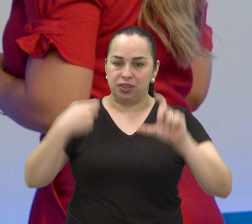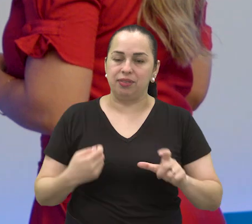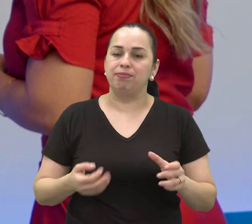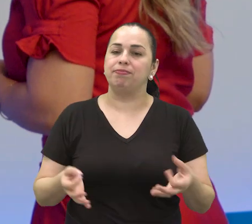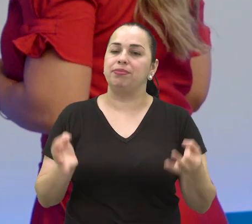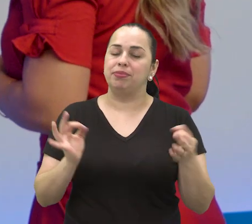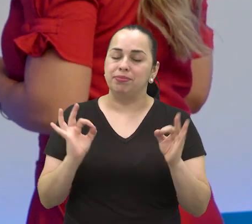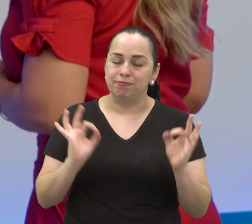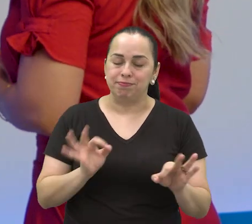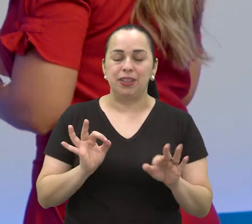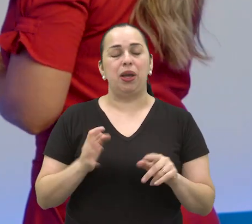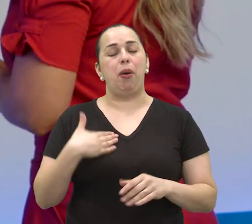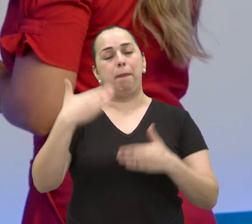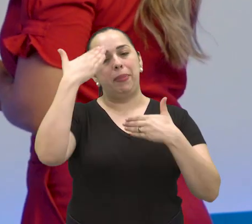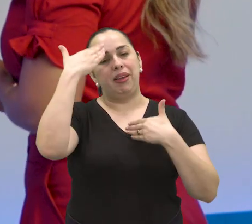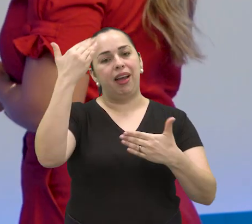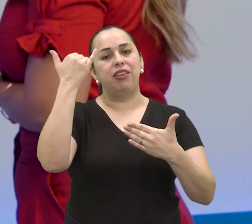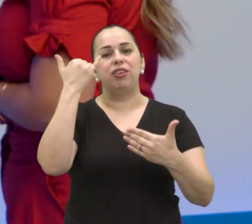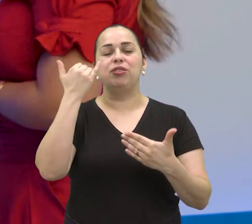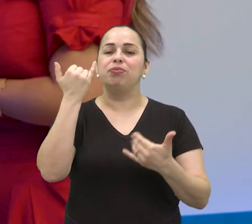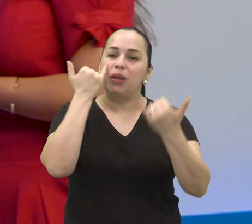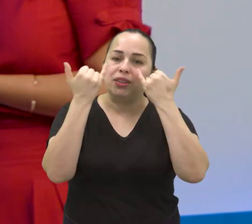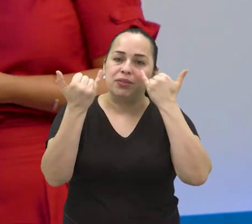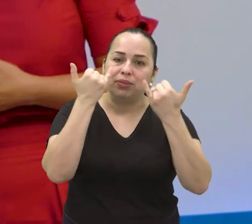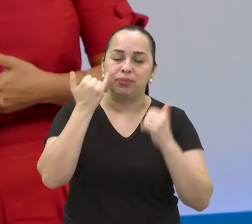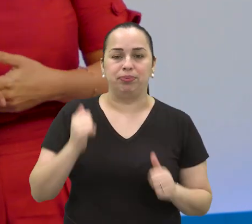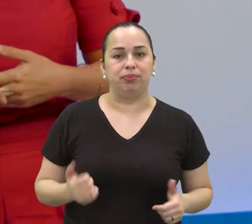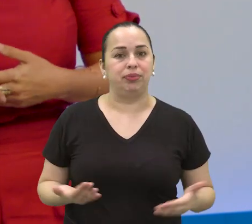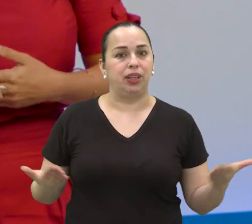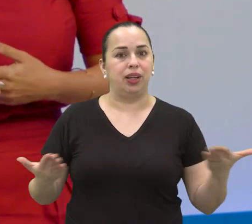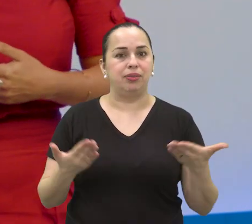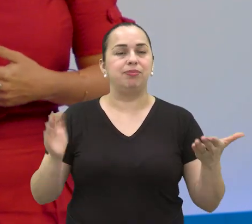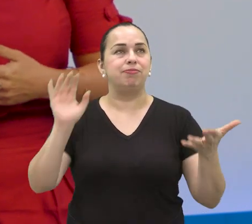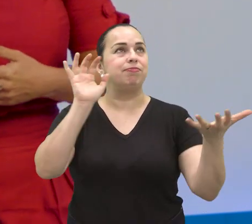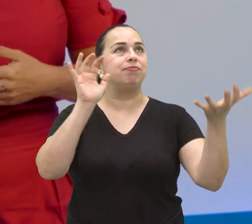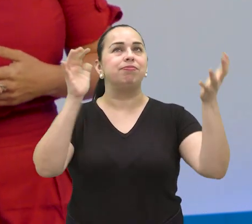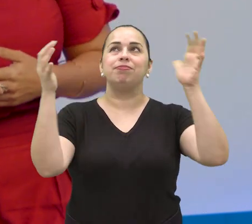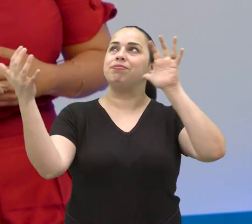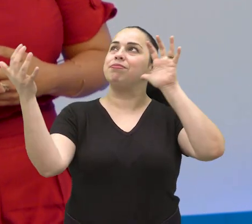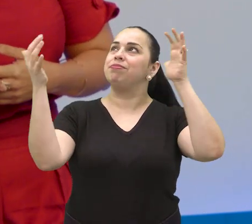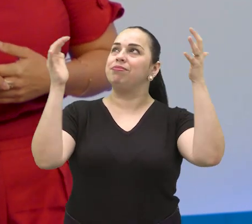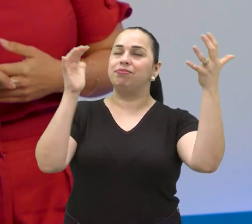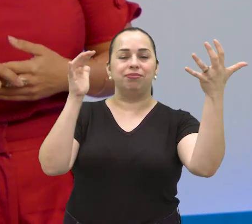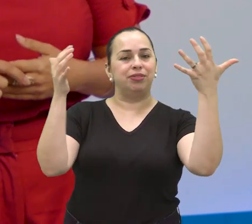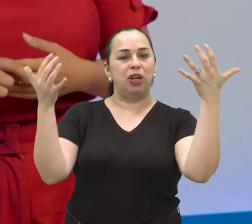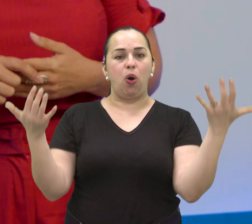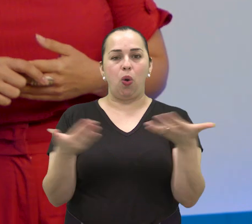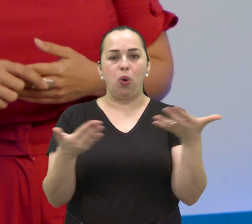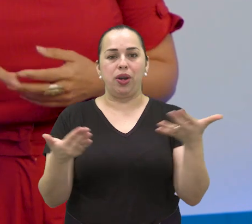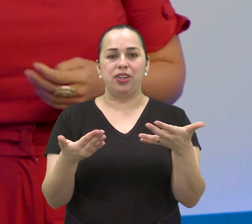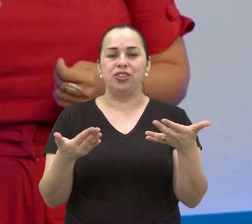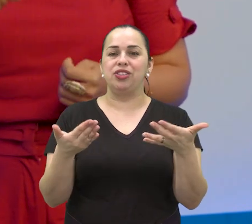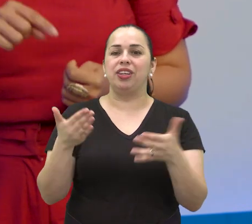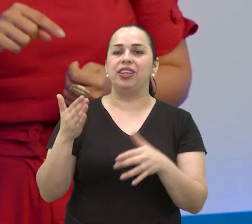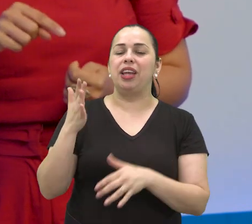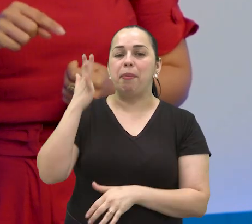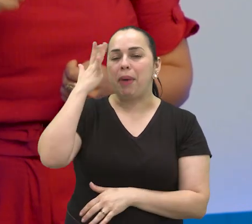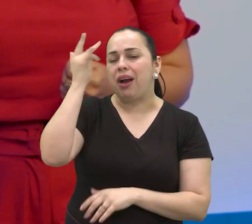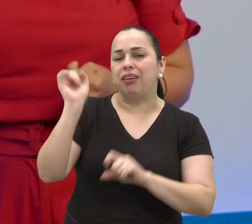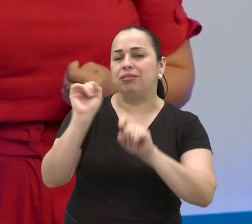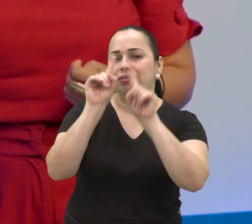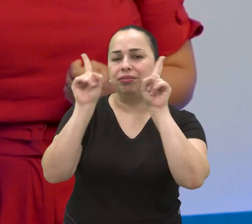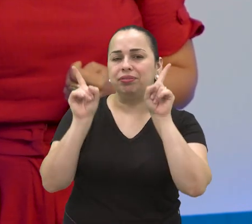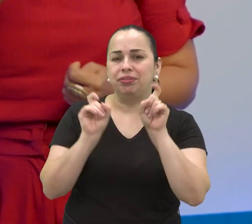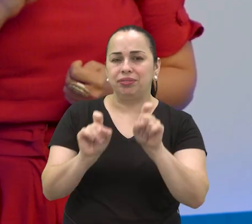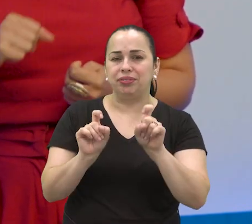Fran. É isso aí, João. Muito obrigada, viu, pelas informações. Vamos saber como ficam as temperaturas na tarde desta terça-feira